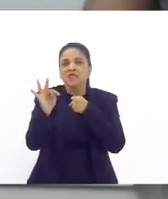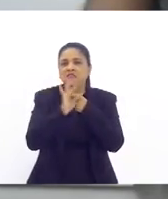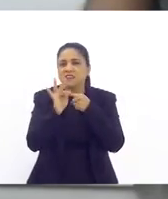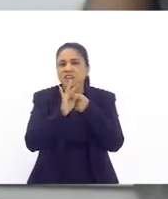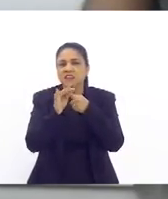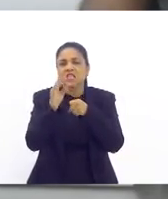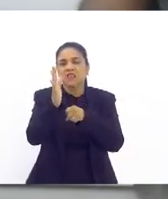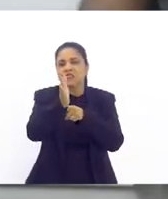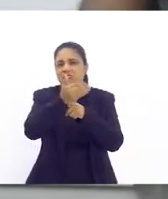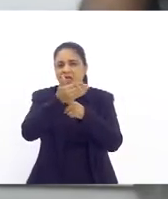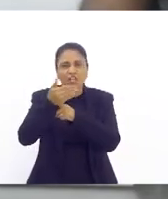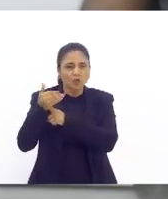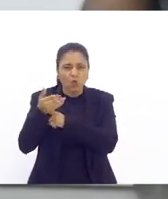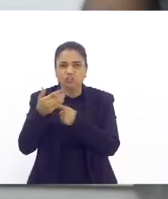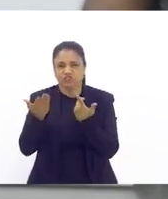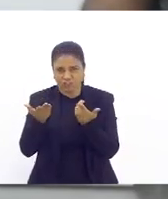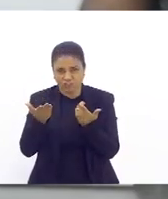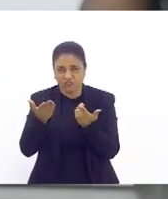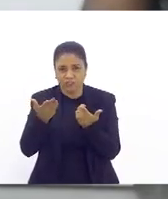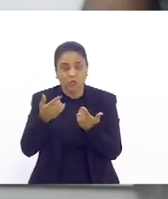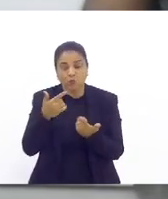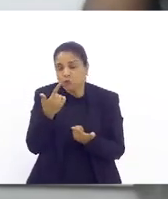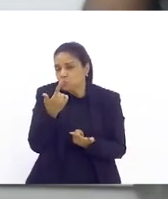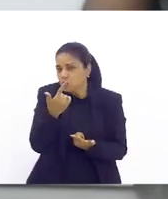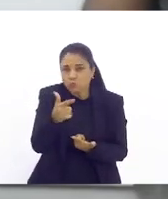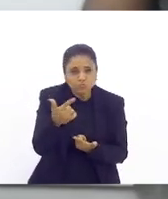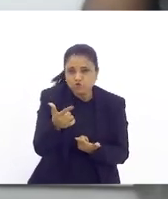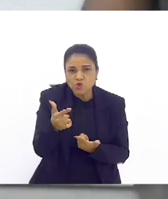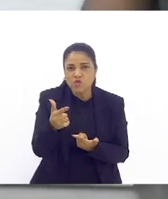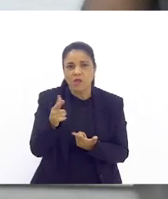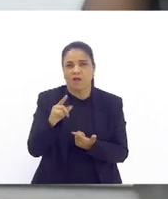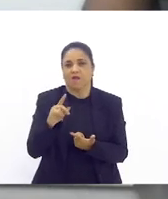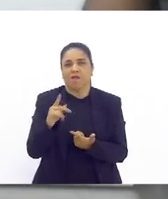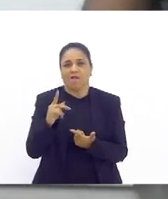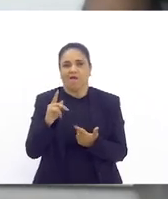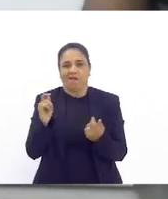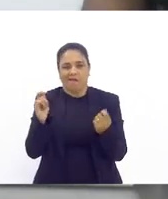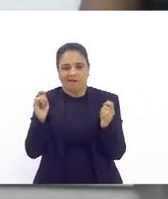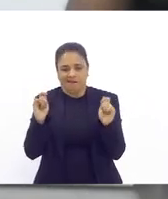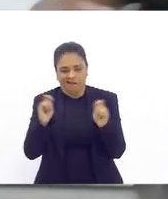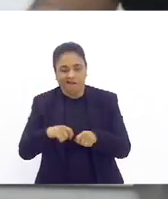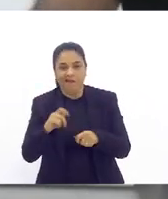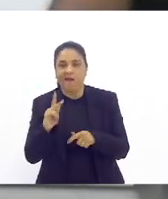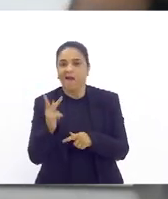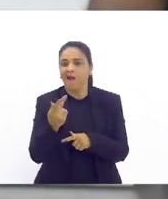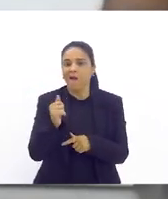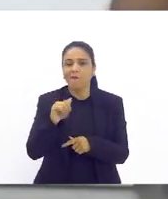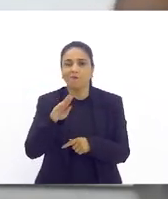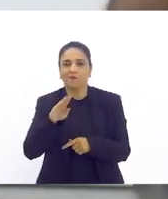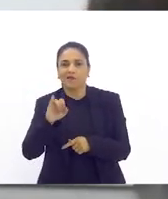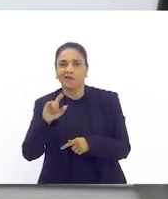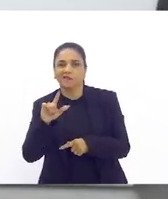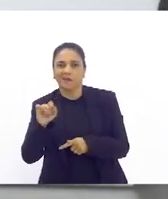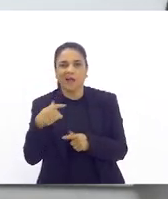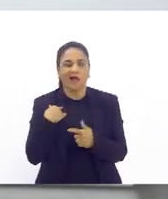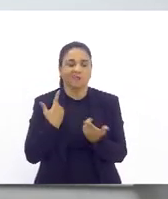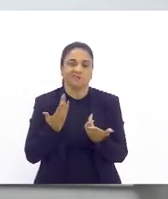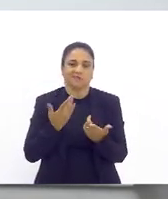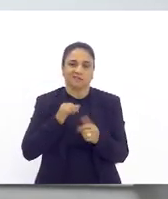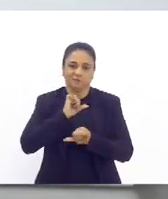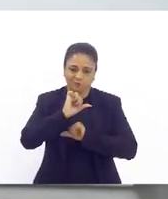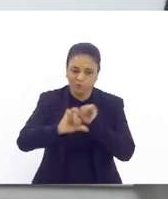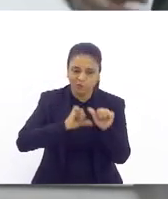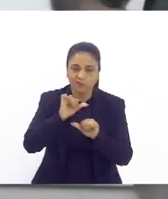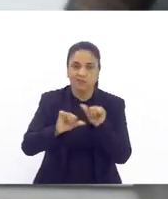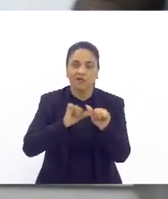não tinham né aquelas habilidades tecnológicas necessárias para lidar com toda aquela mudança e se desdobraram